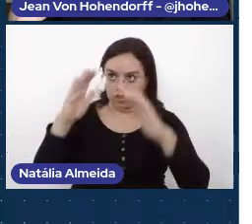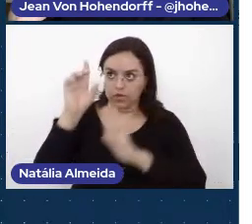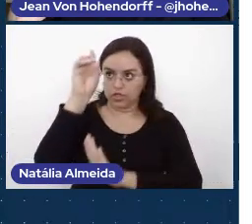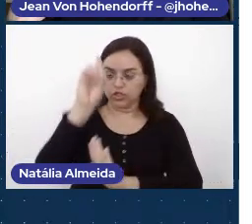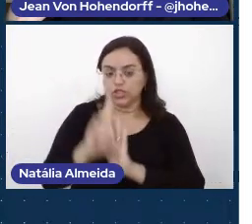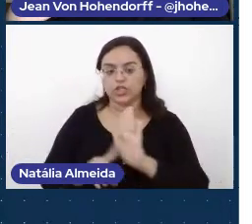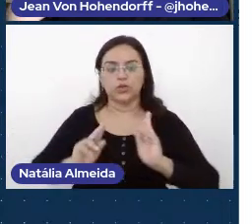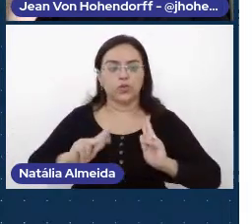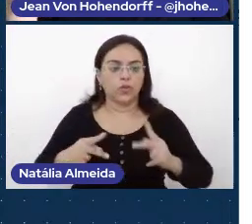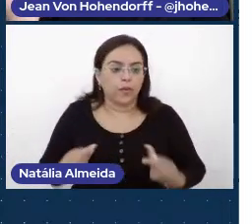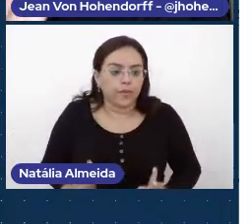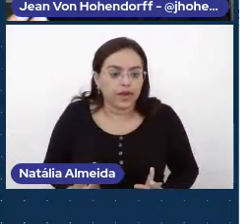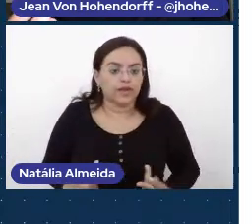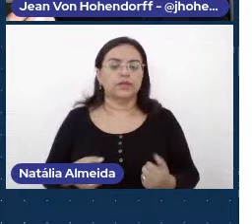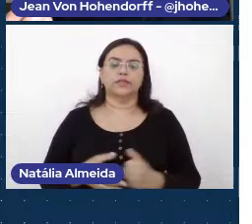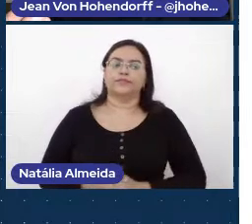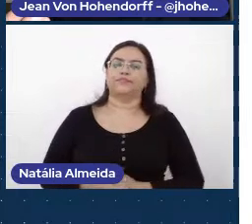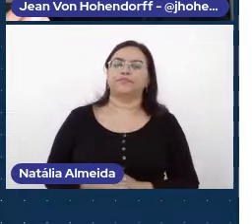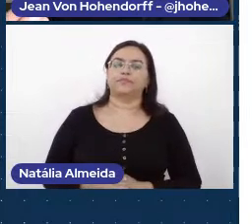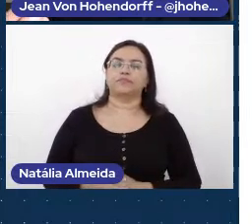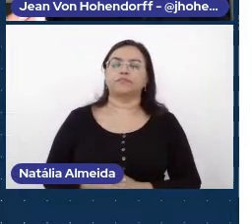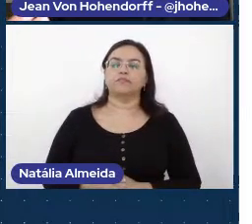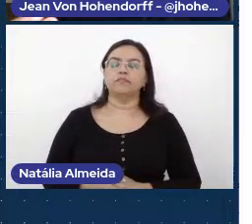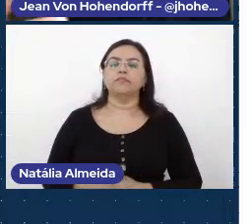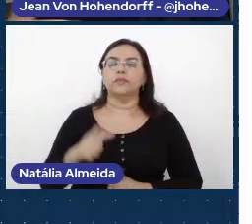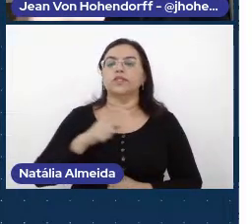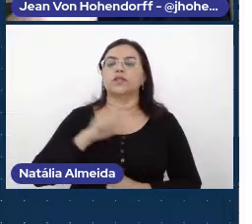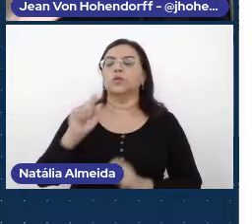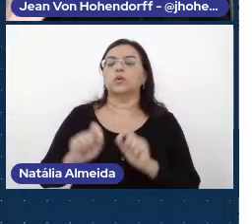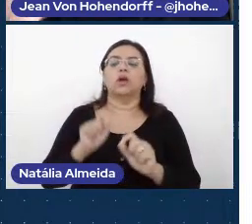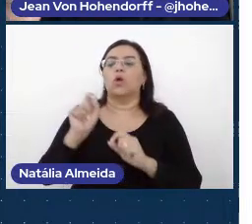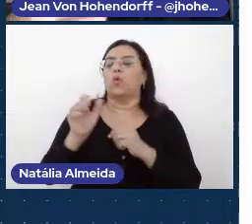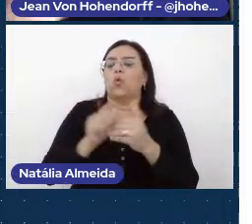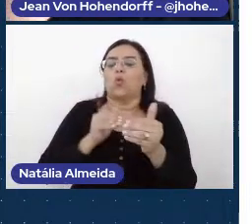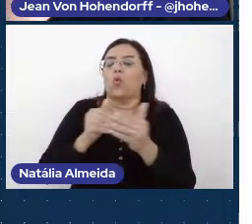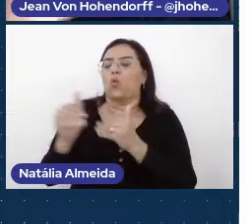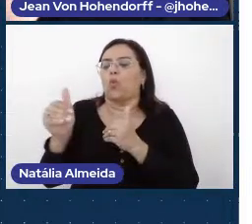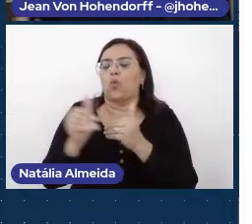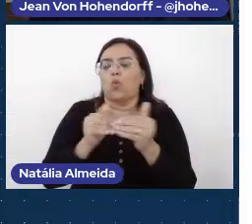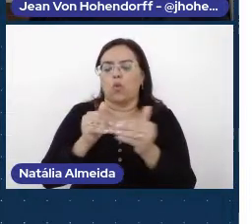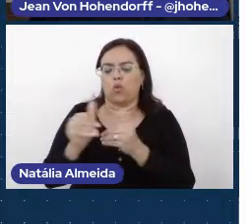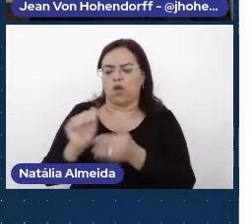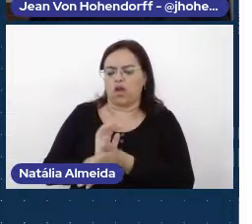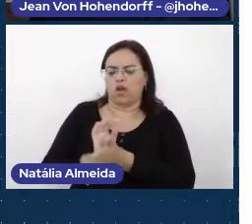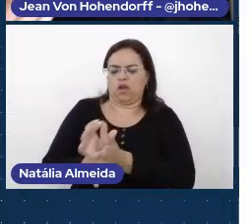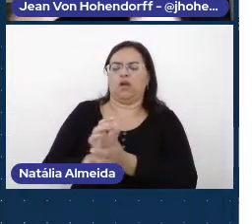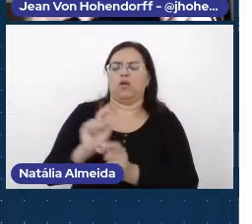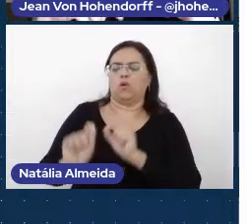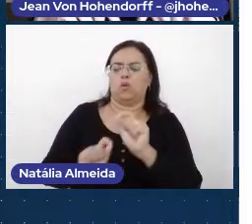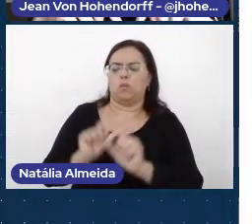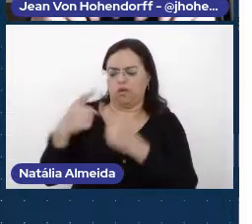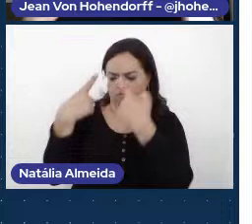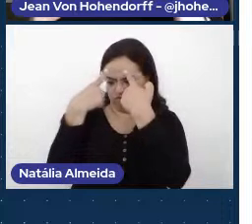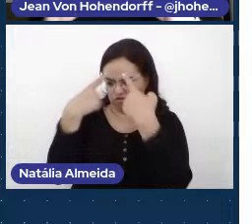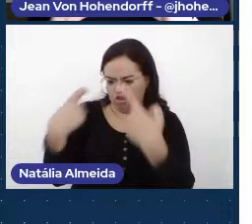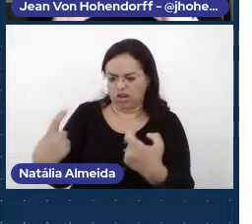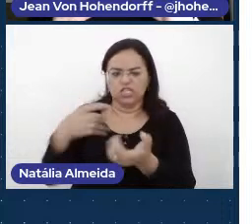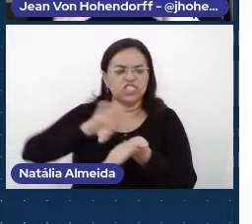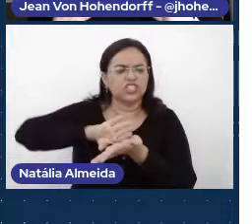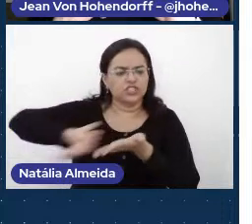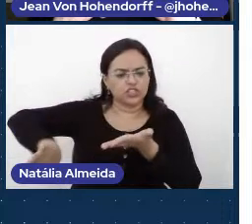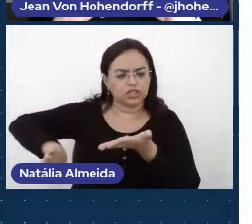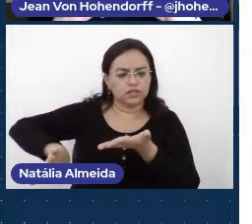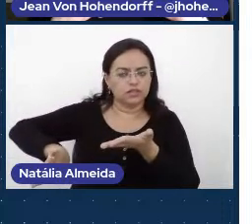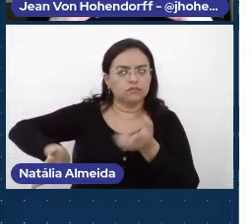pautado na perspectiva de eliminação de quaisquer formas de crueldade, de opressão e violência. Então, eu tenho que trazer isso